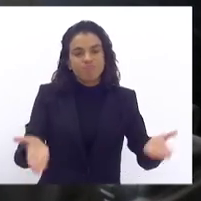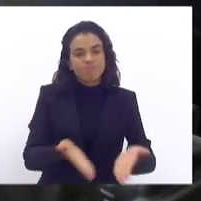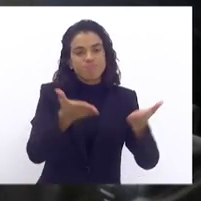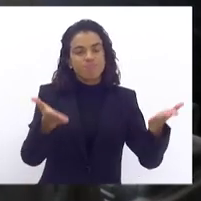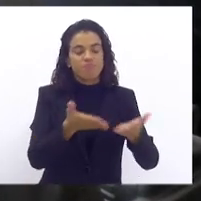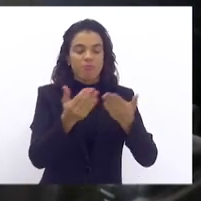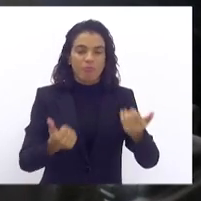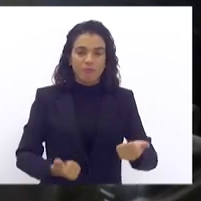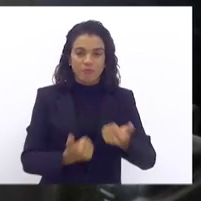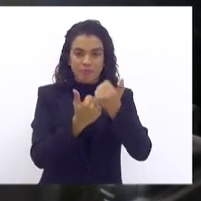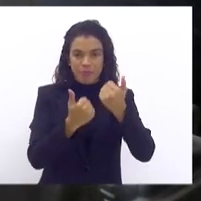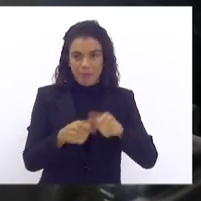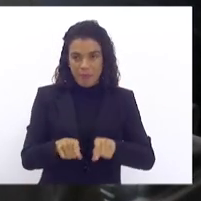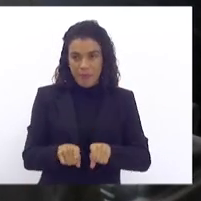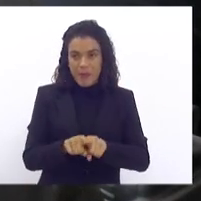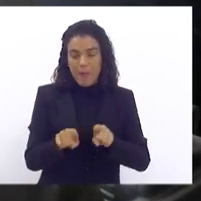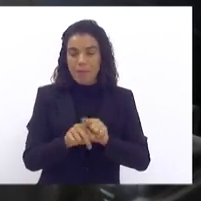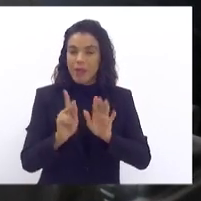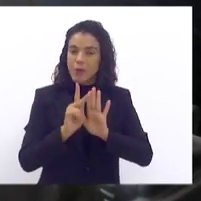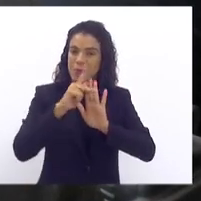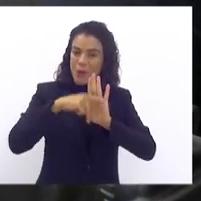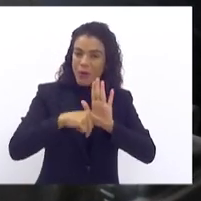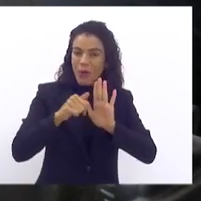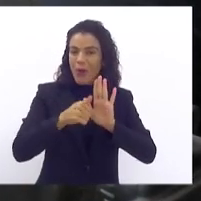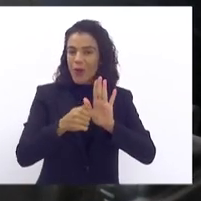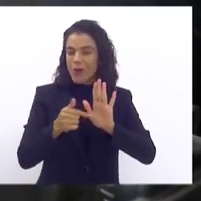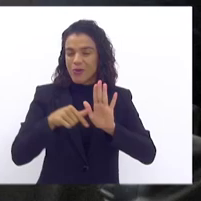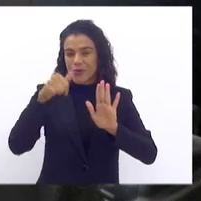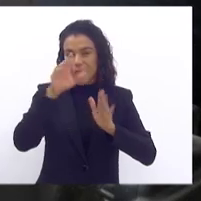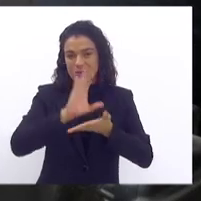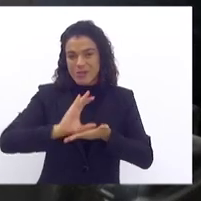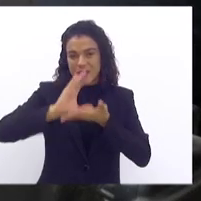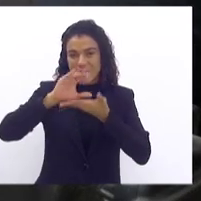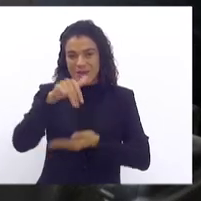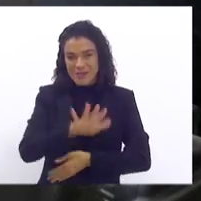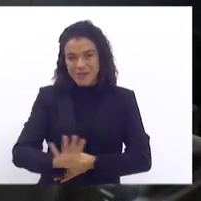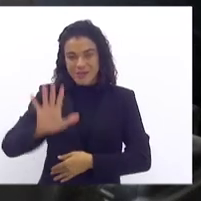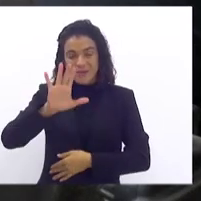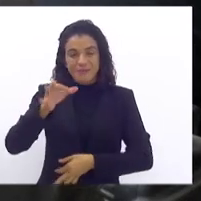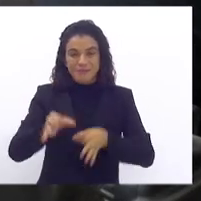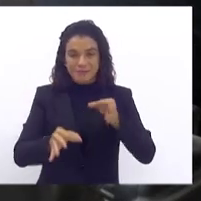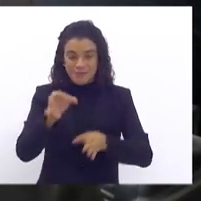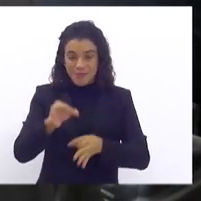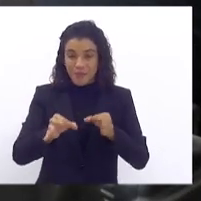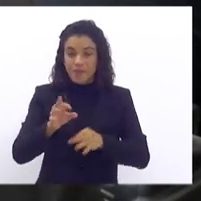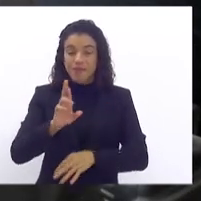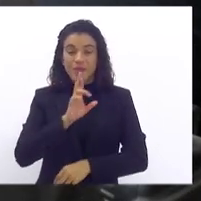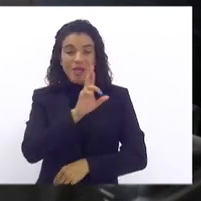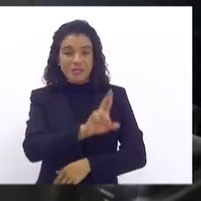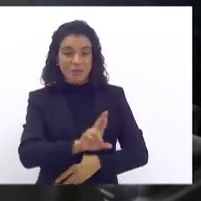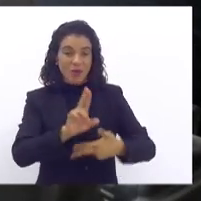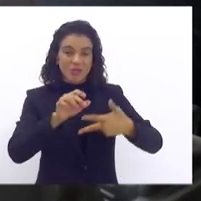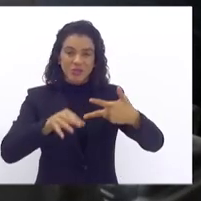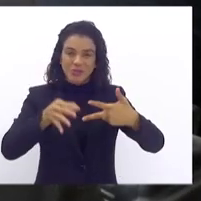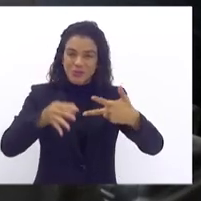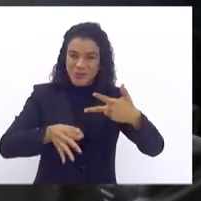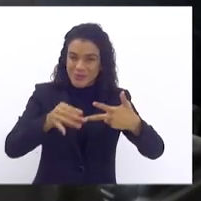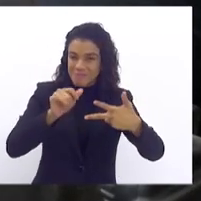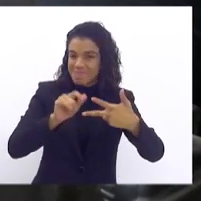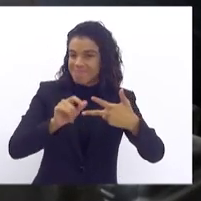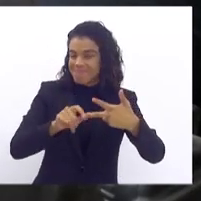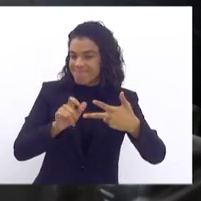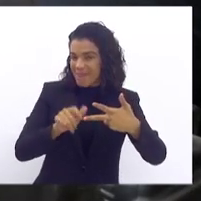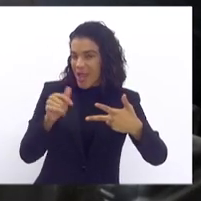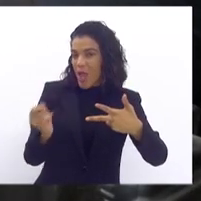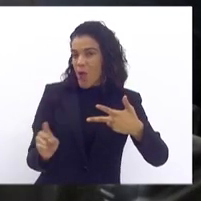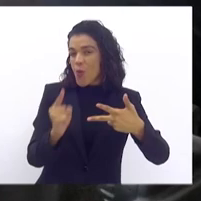gênero, com a aplicação do protocolo do Conselho Nacional de Justiça. A resposta do Poder Judiciário, ela é